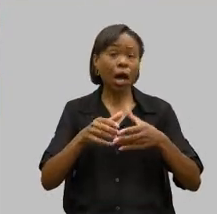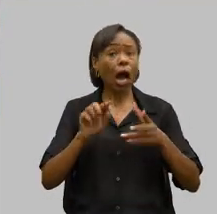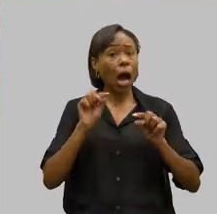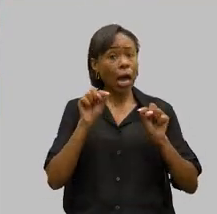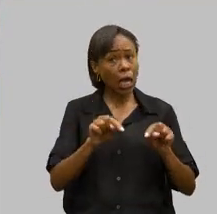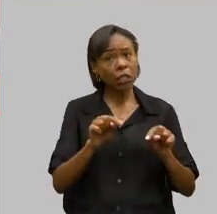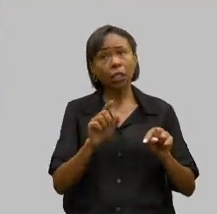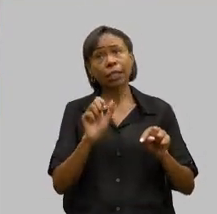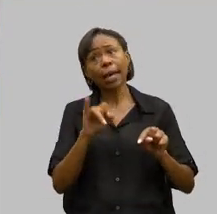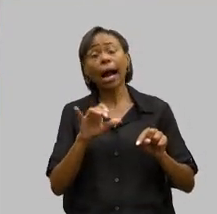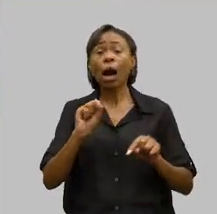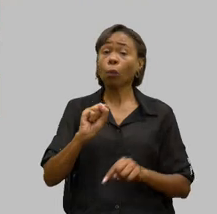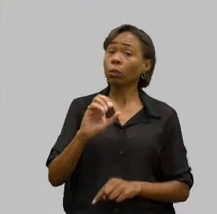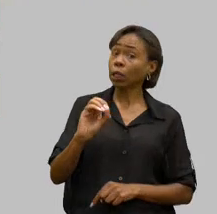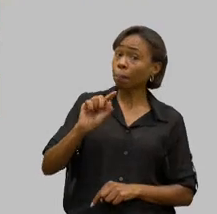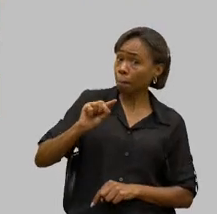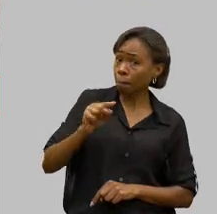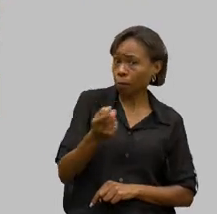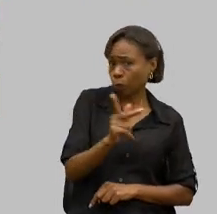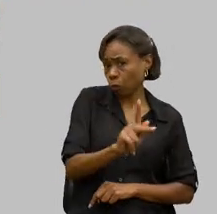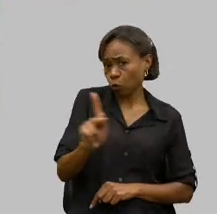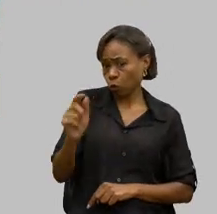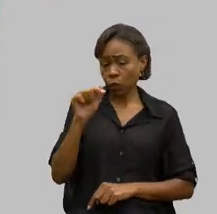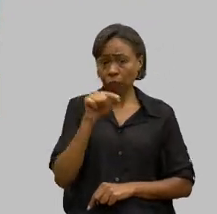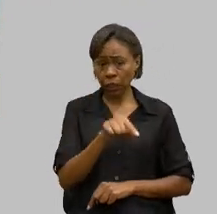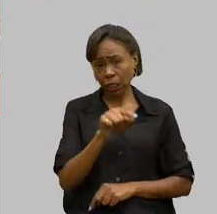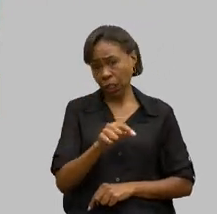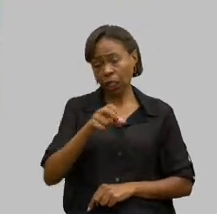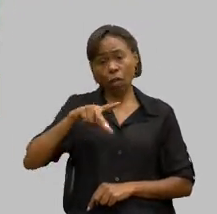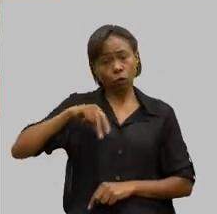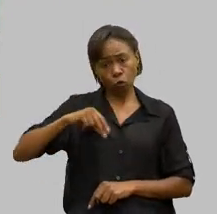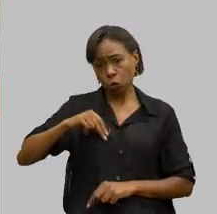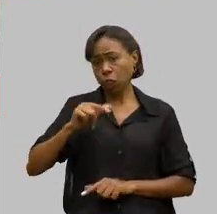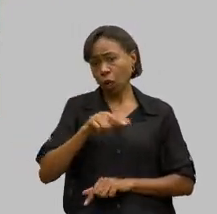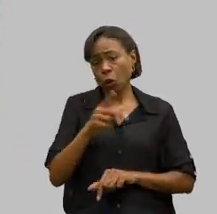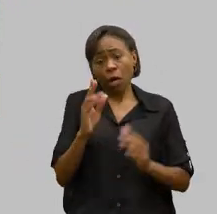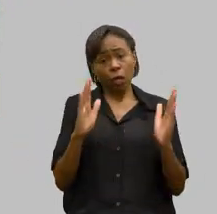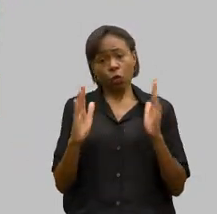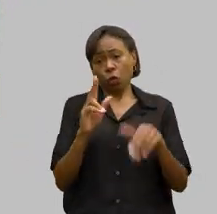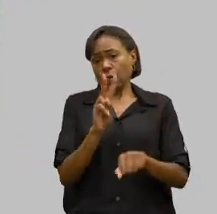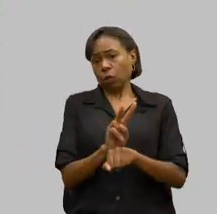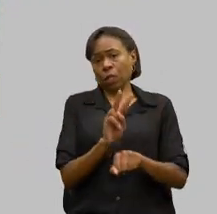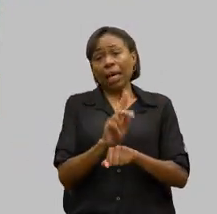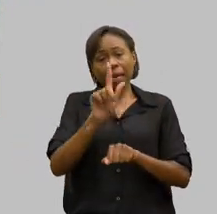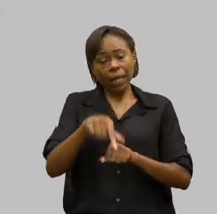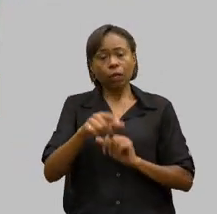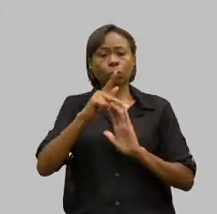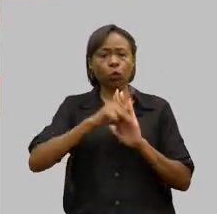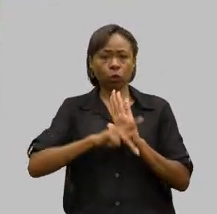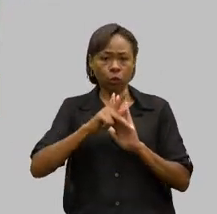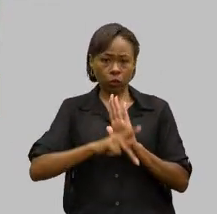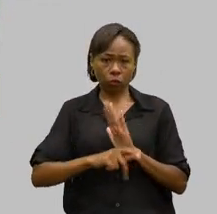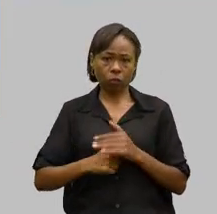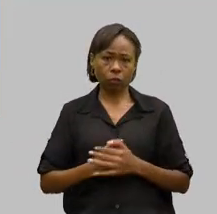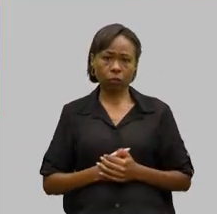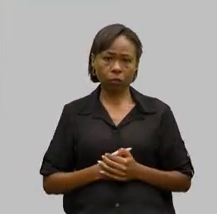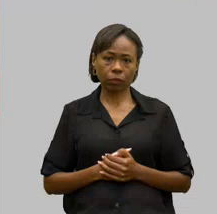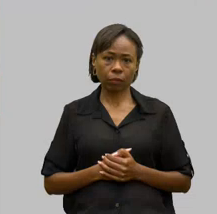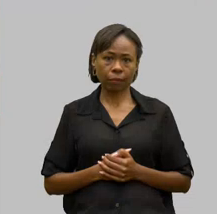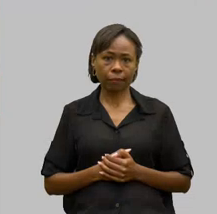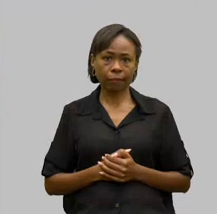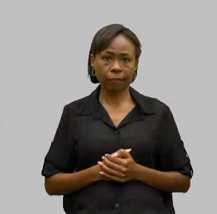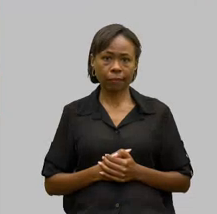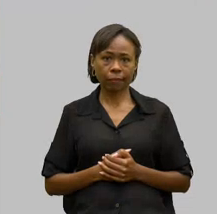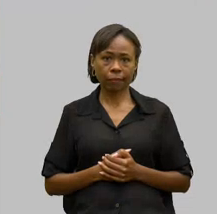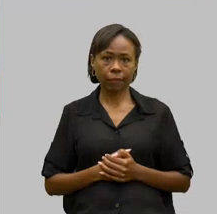80 mil professores que são desses cargos que são temporários criados de projetos. O próximo concurso vai ser de outros cargos ou vai ser de professor?